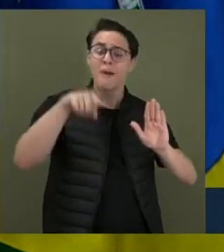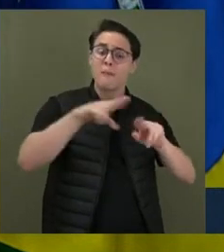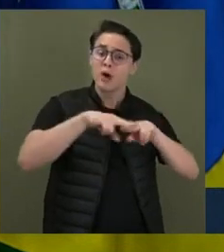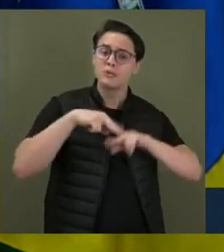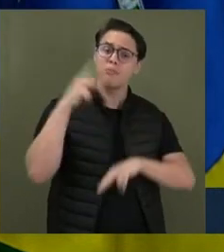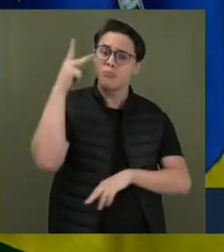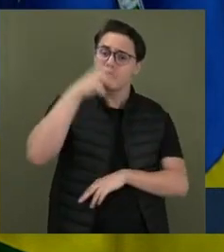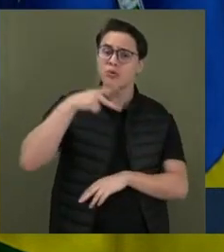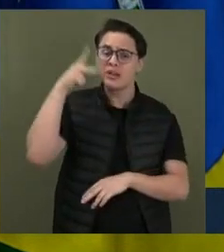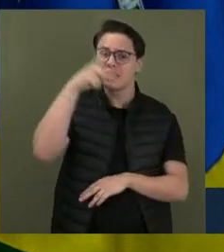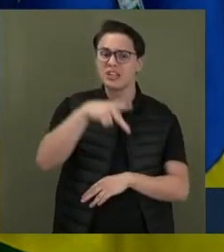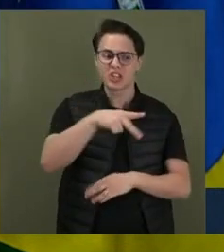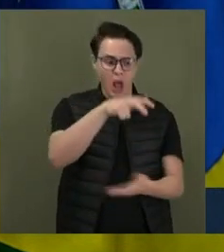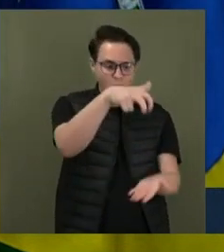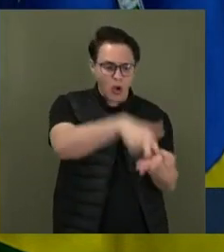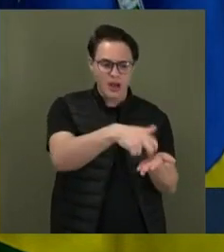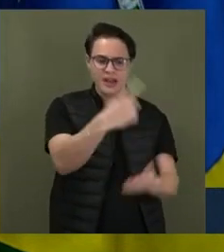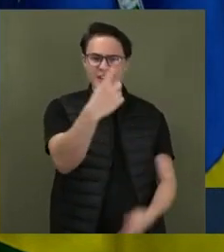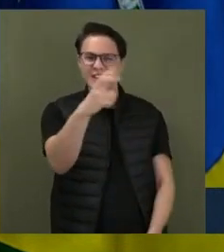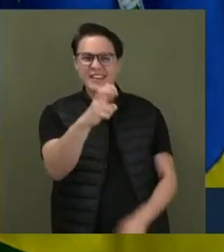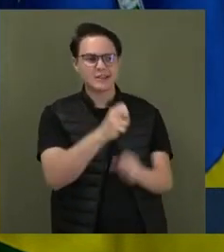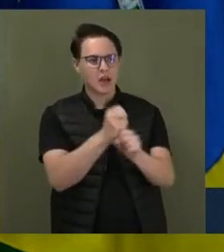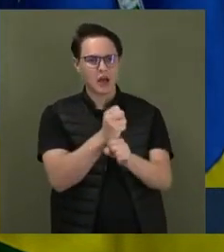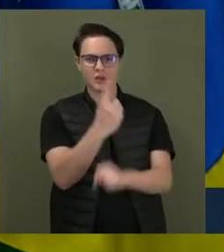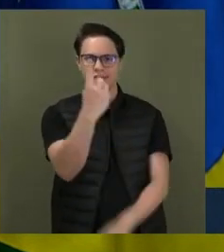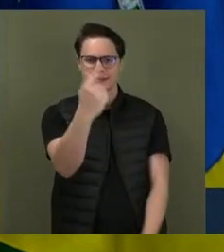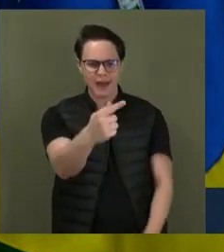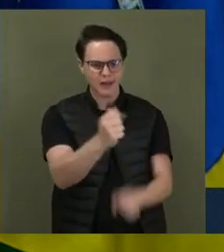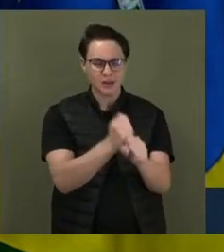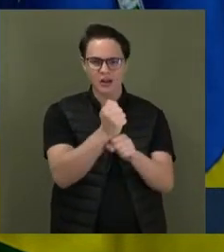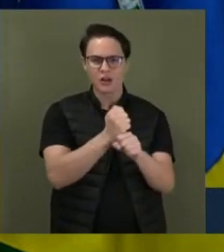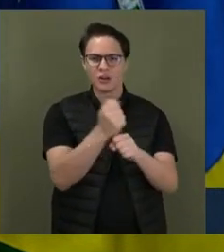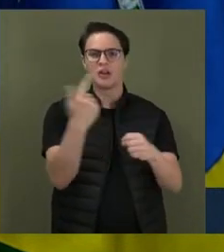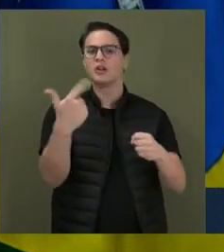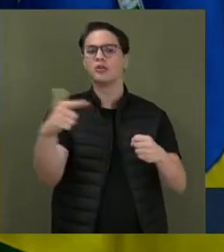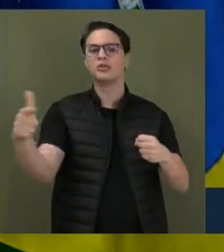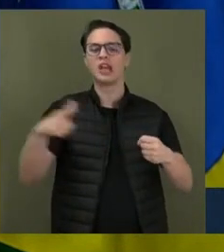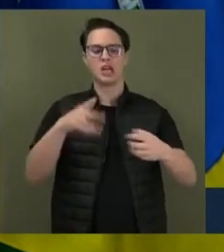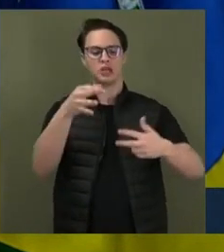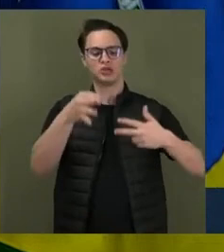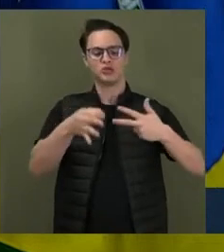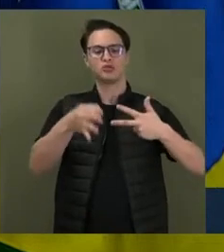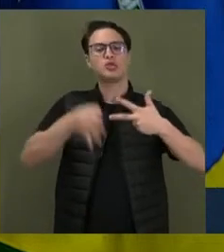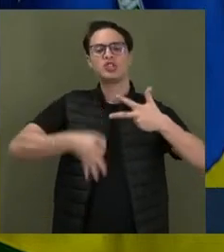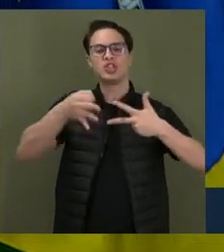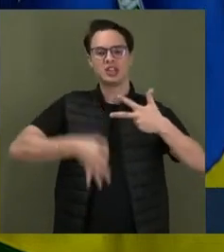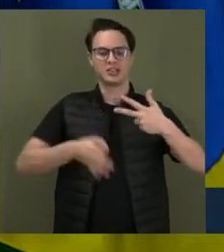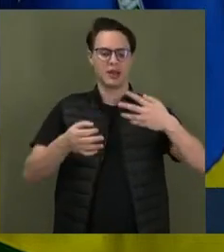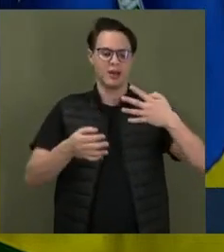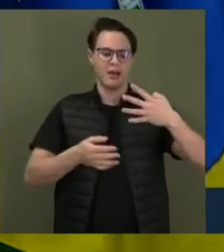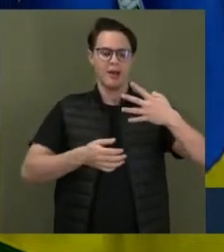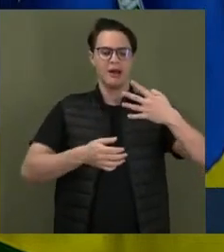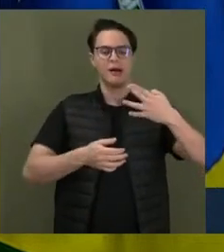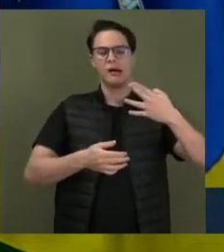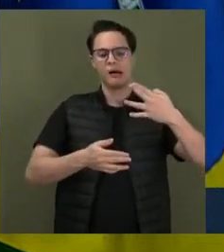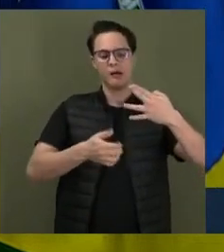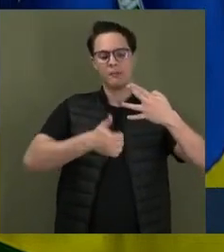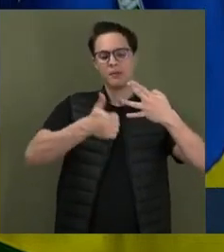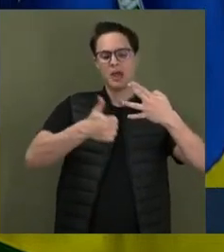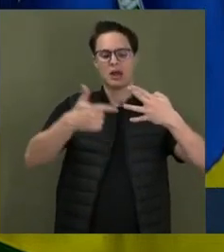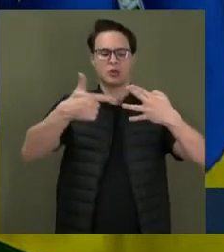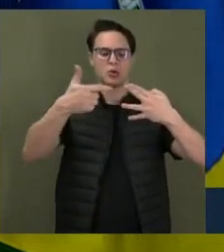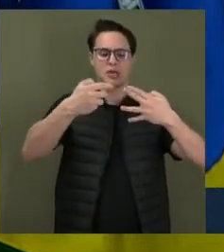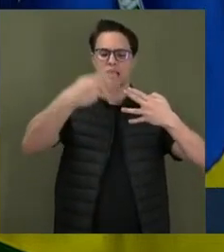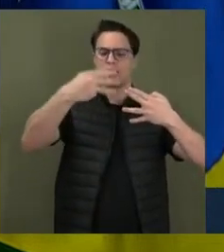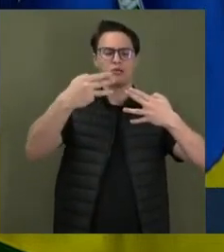cadeia, condenados sem instâncias recursais. Nem assassinos e traficantes são punidos dessa forma no Brasil. Temos